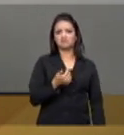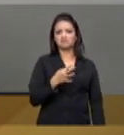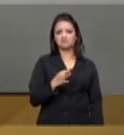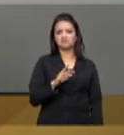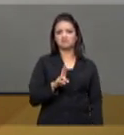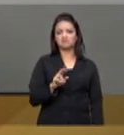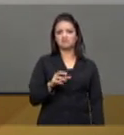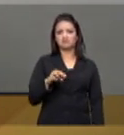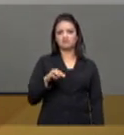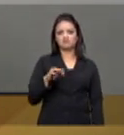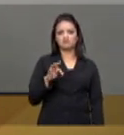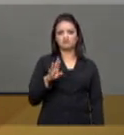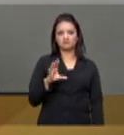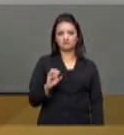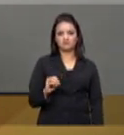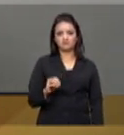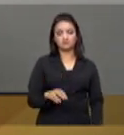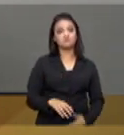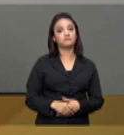Em meu voto,